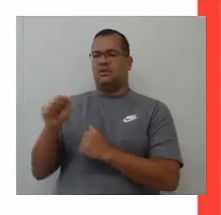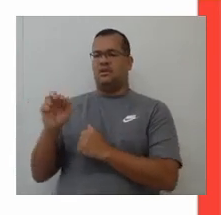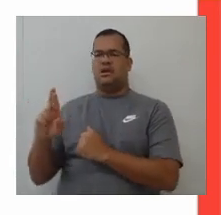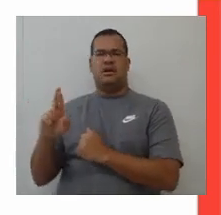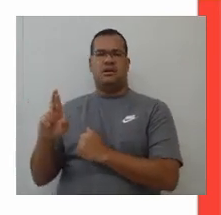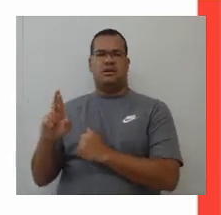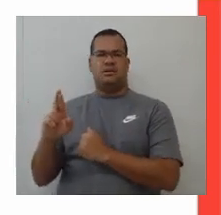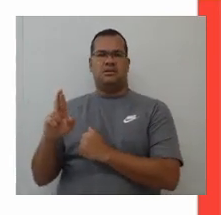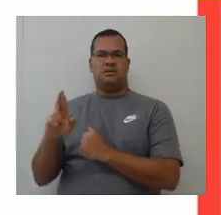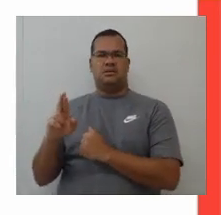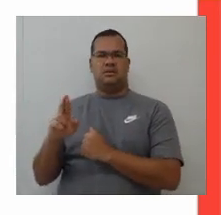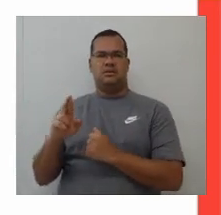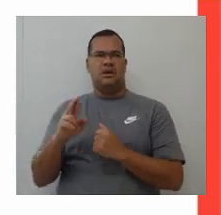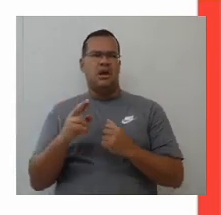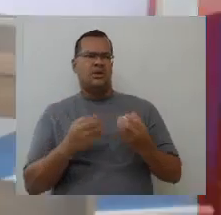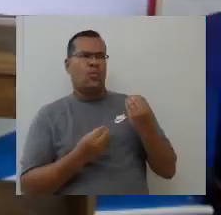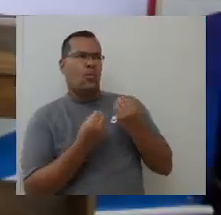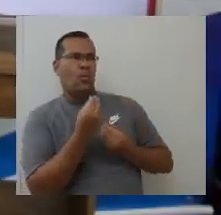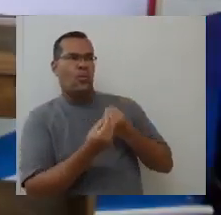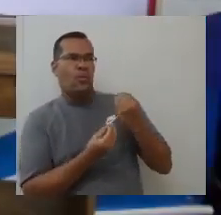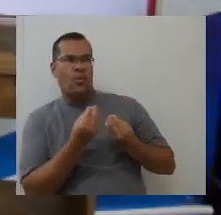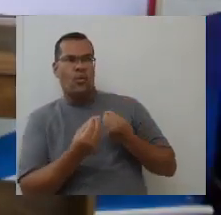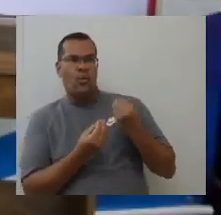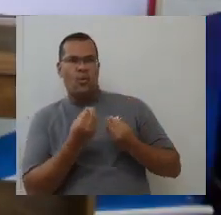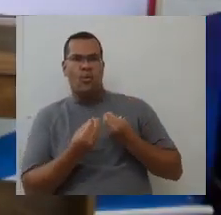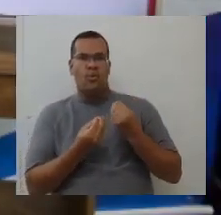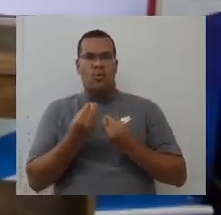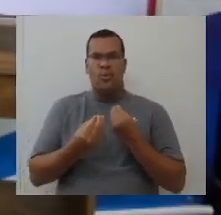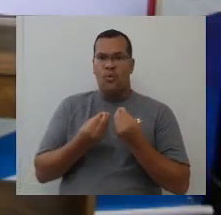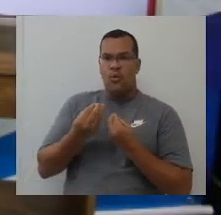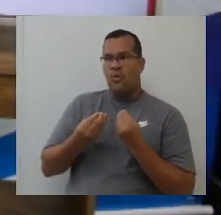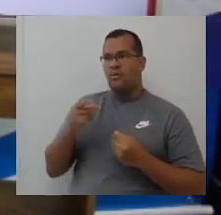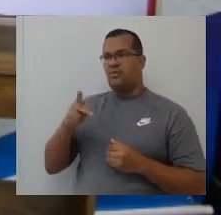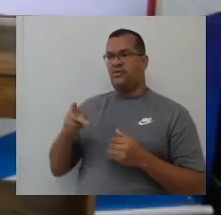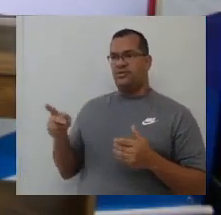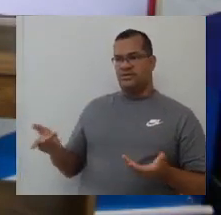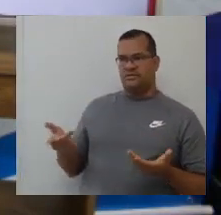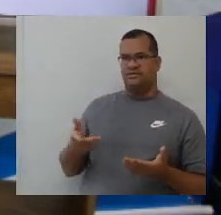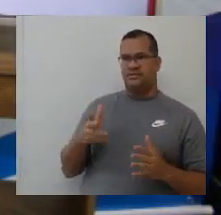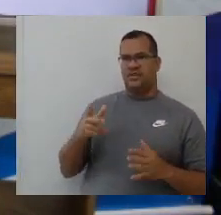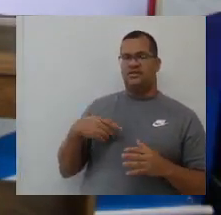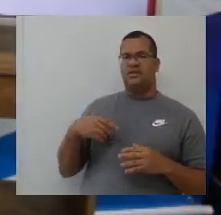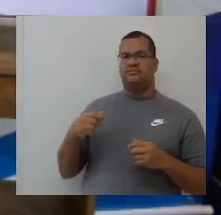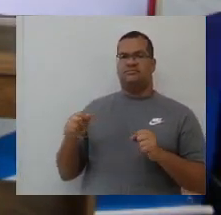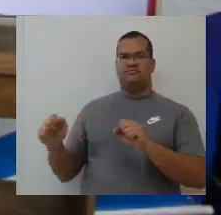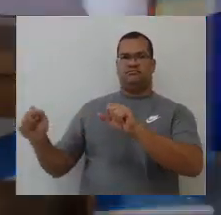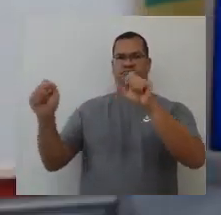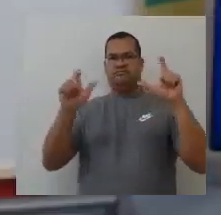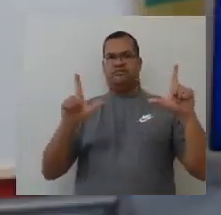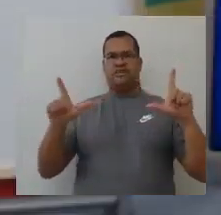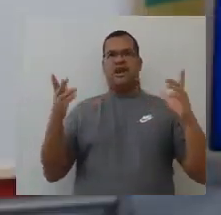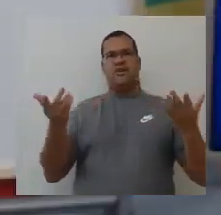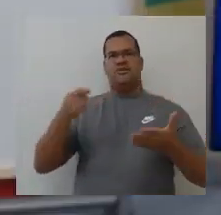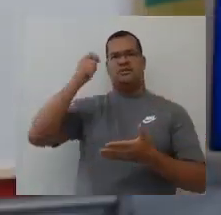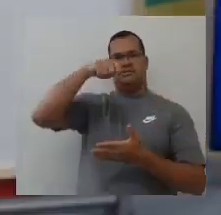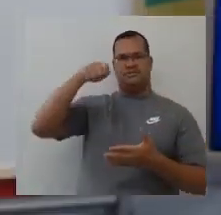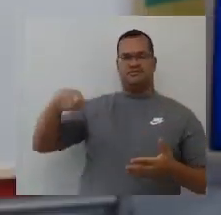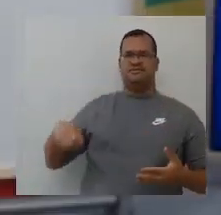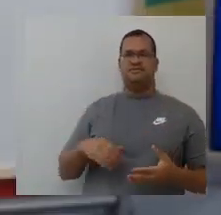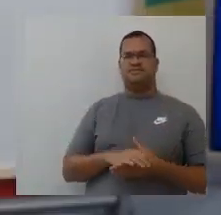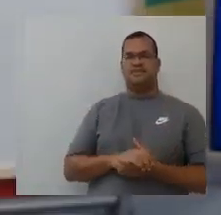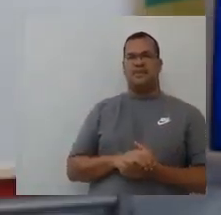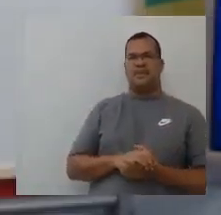tag. Como assim, Rafael? Eu não entendi. Vamos pro quadro para isso ficar legal? Vamos lá, ó. No